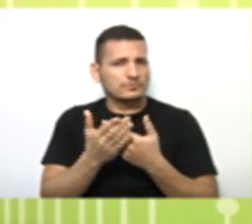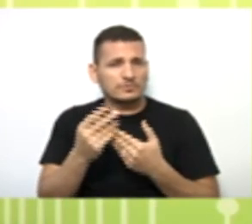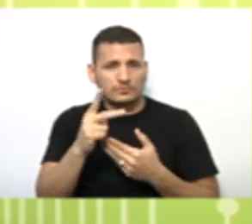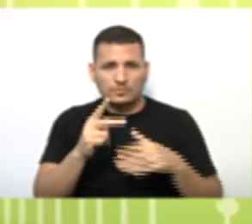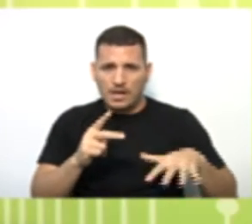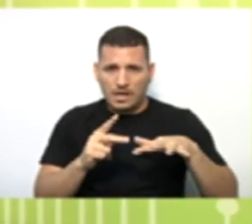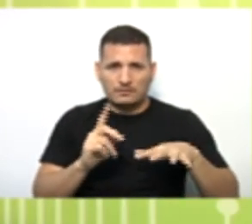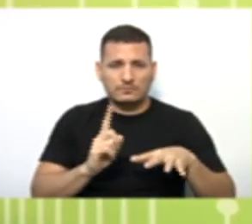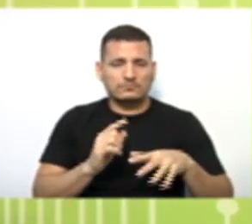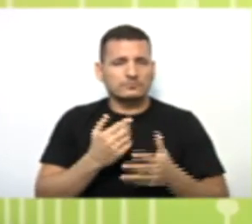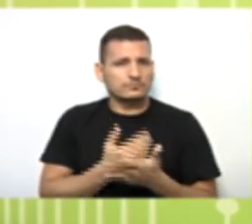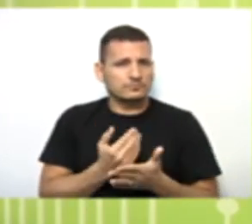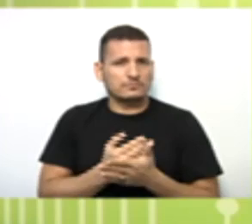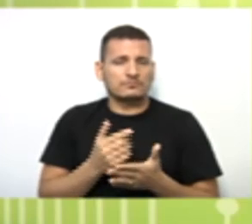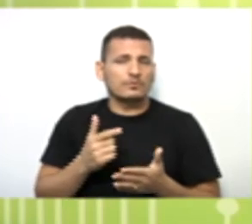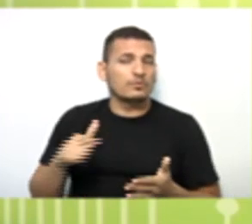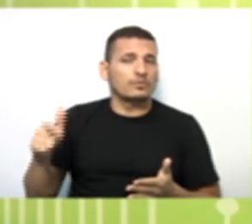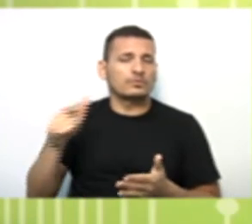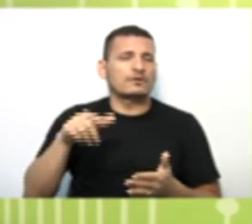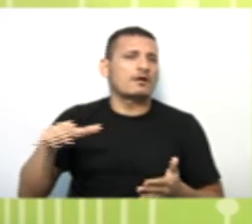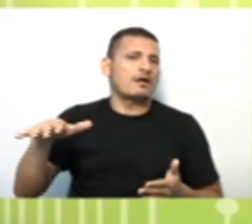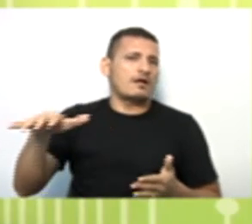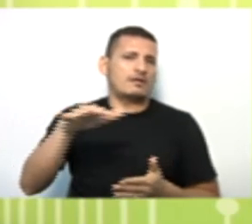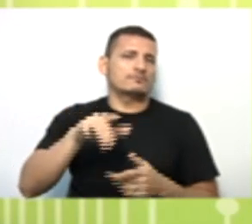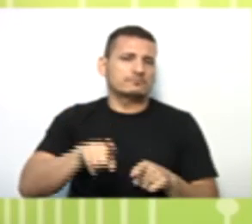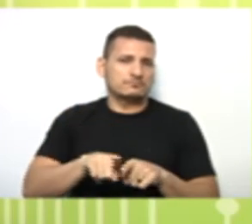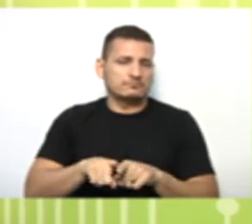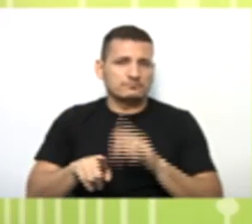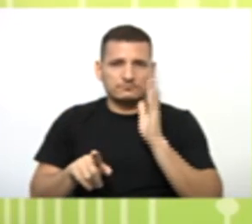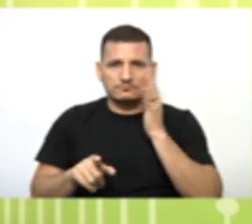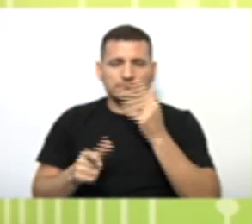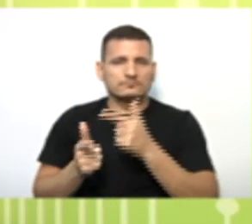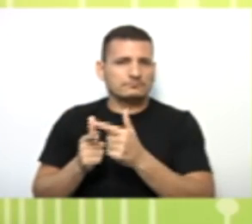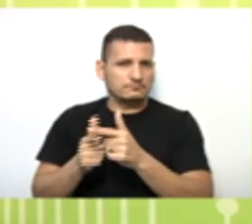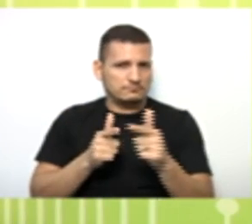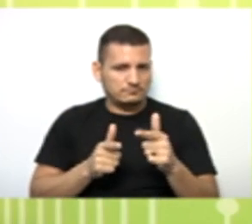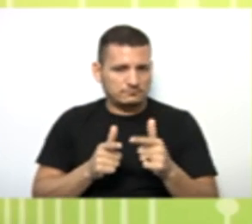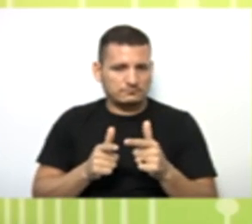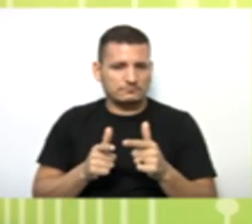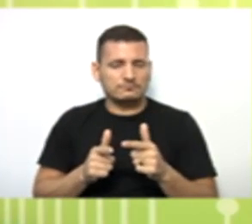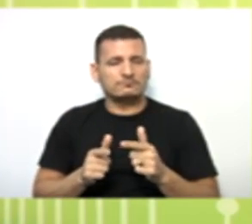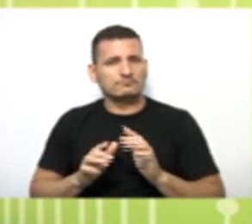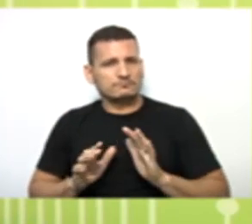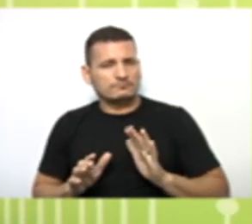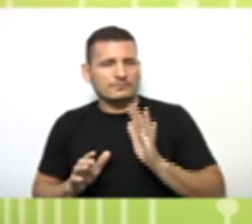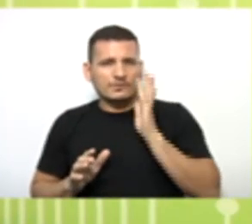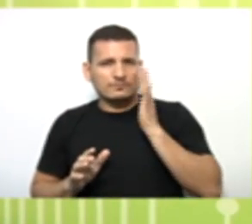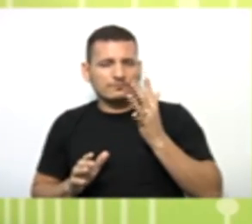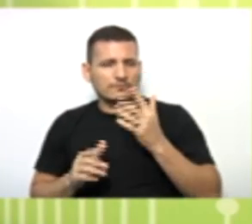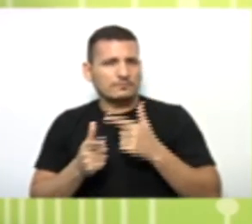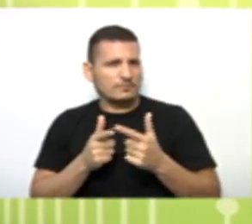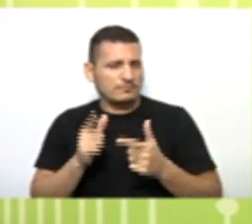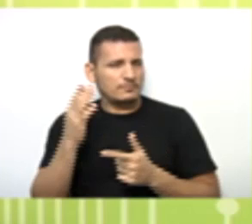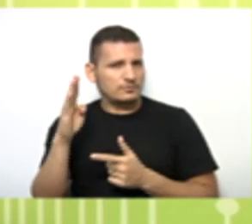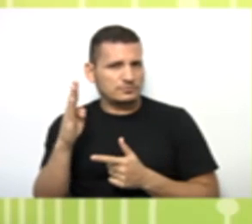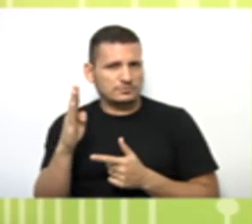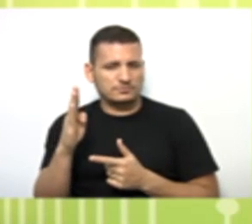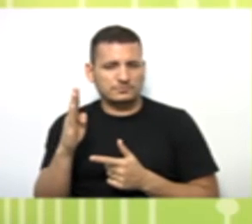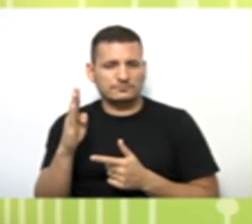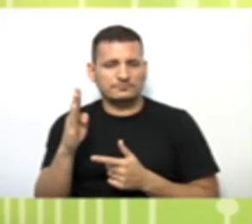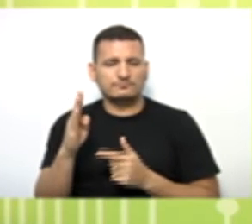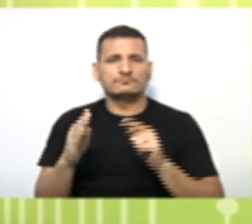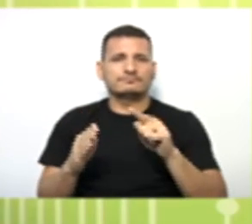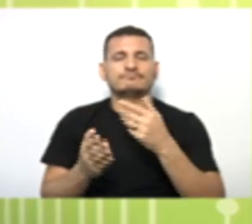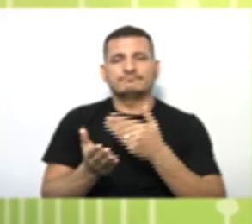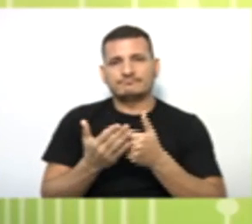área. Você tem que estudar a área dos outros para poder resolver aquele determinado problema. Poxa, vou resolver um problema de biologia.